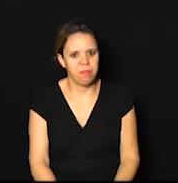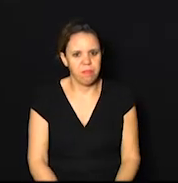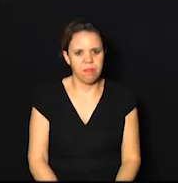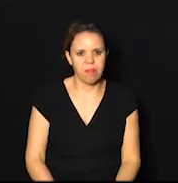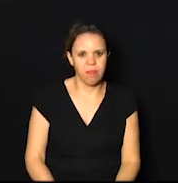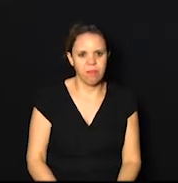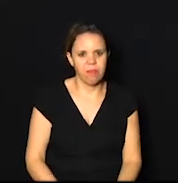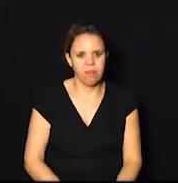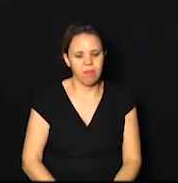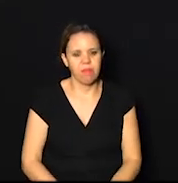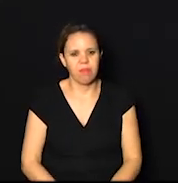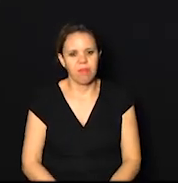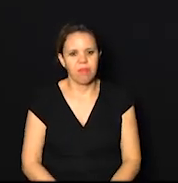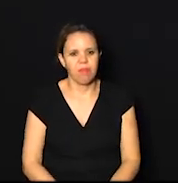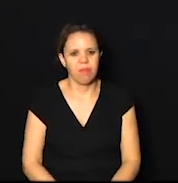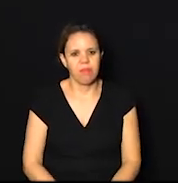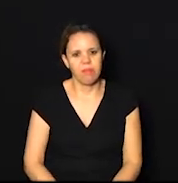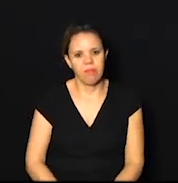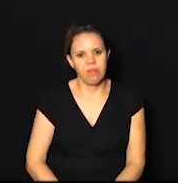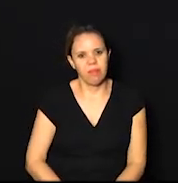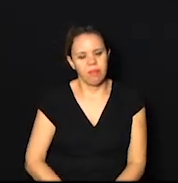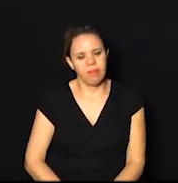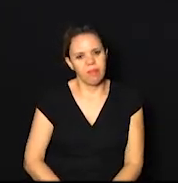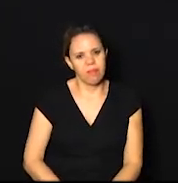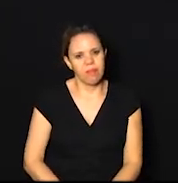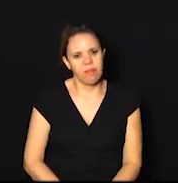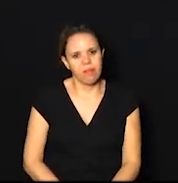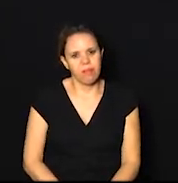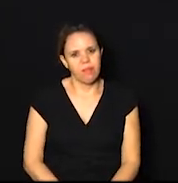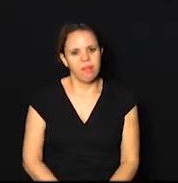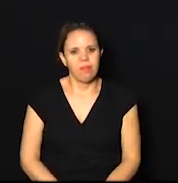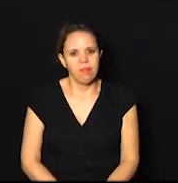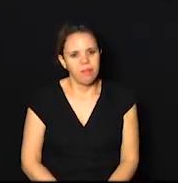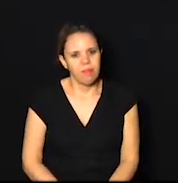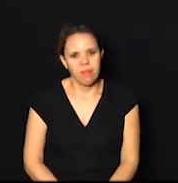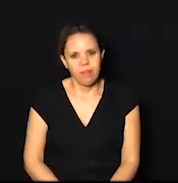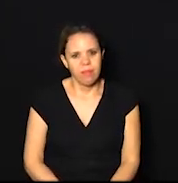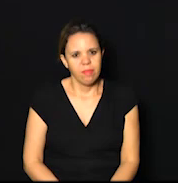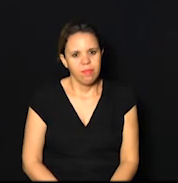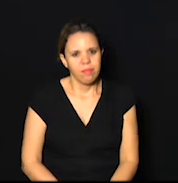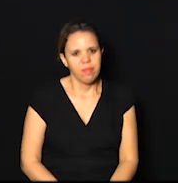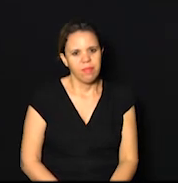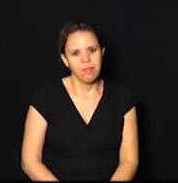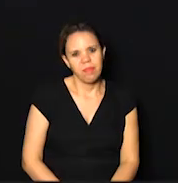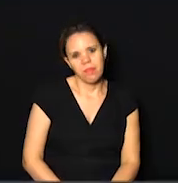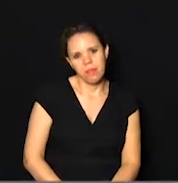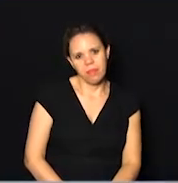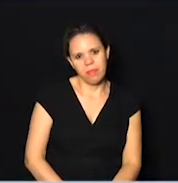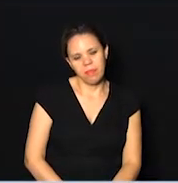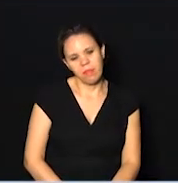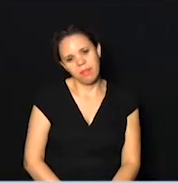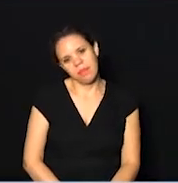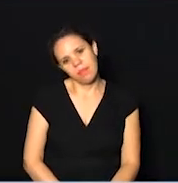ir e aí e aí e aí